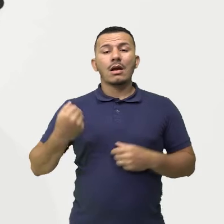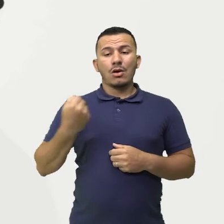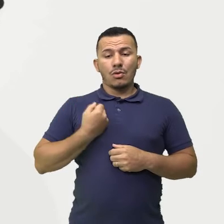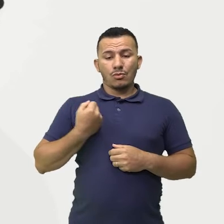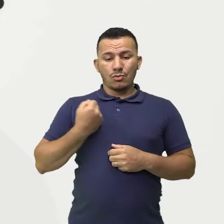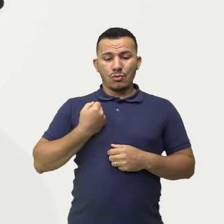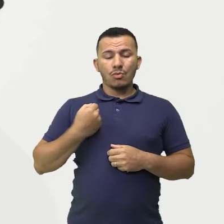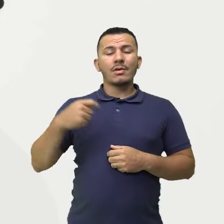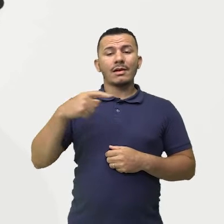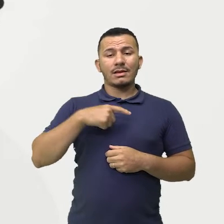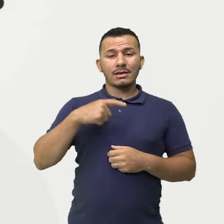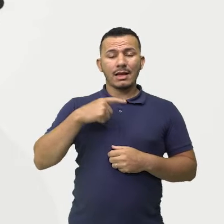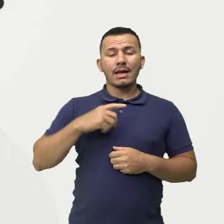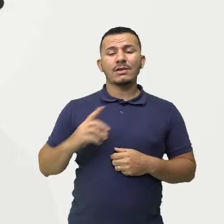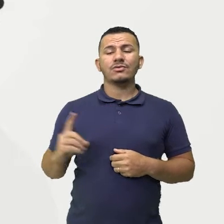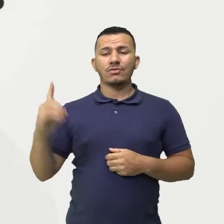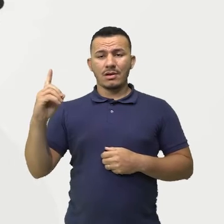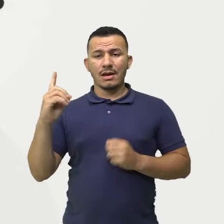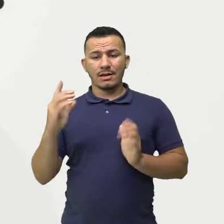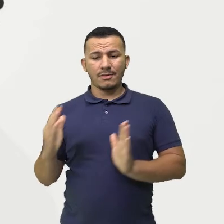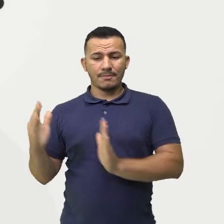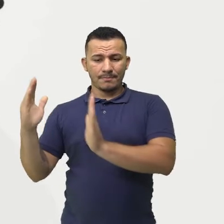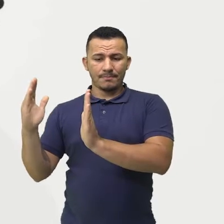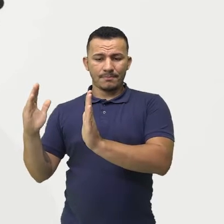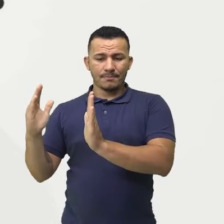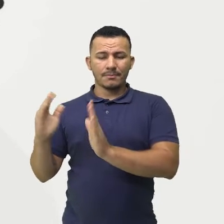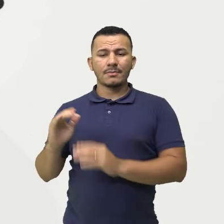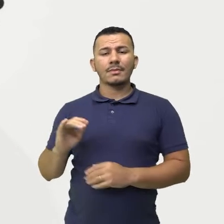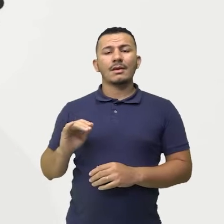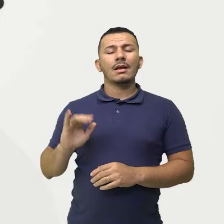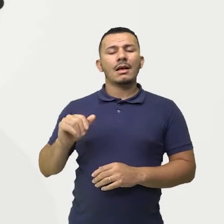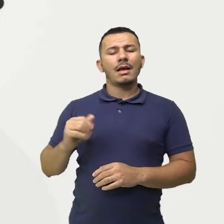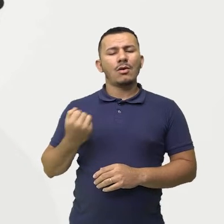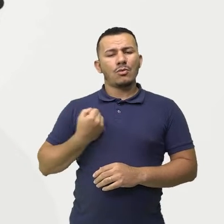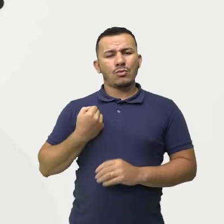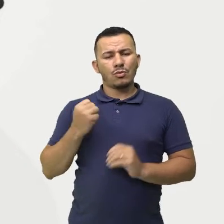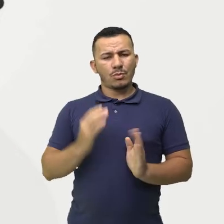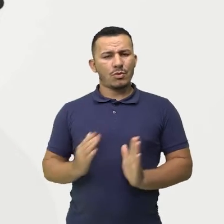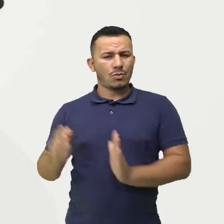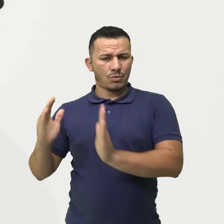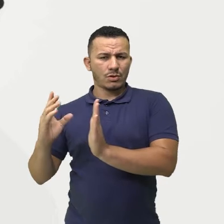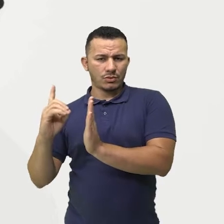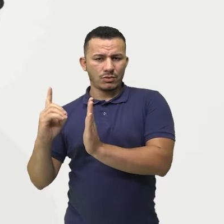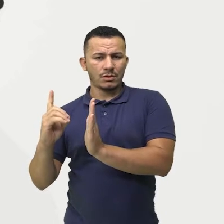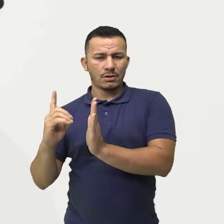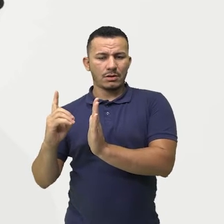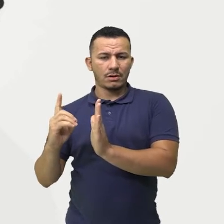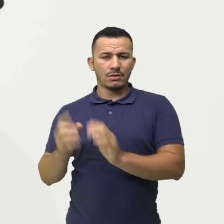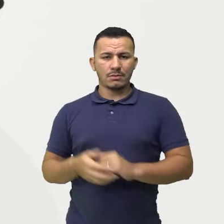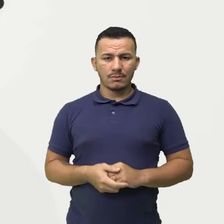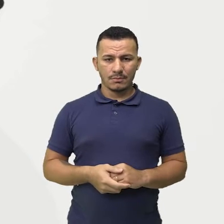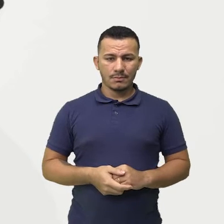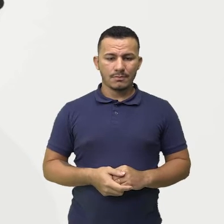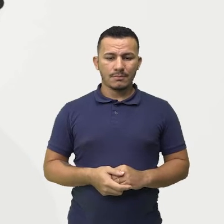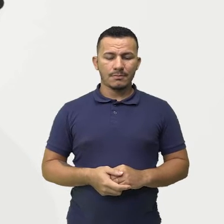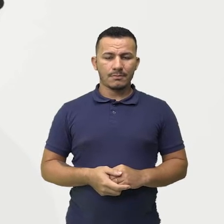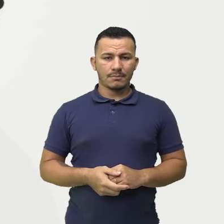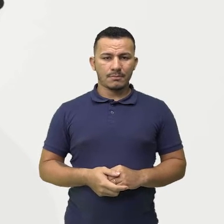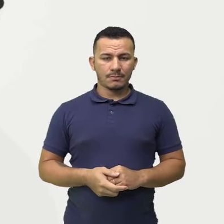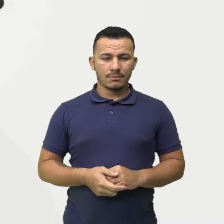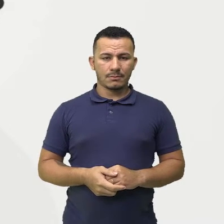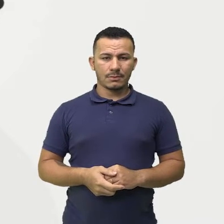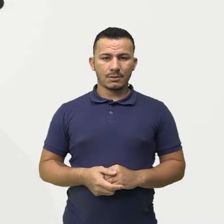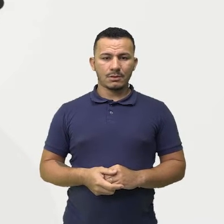localizado imediatamente à direita. Olha a palavra, imediatamente à direita dele na reta numérica. Então,